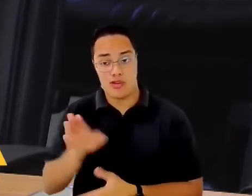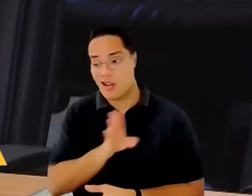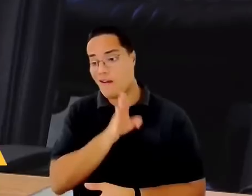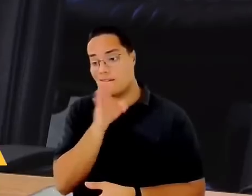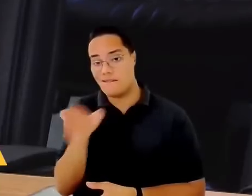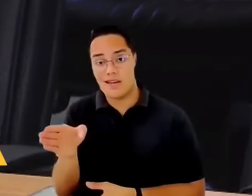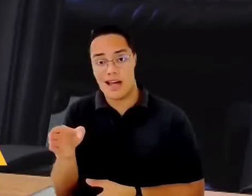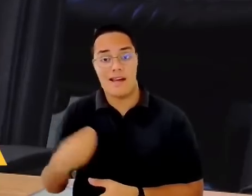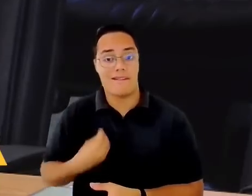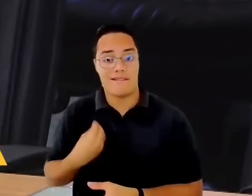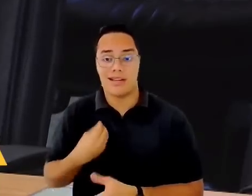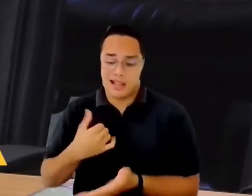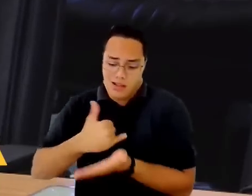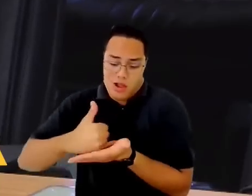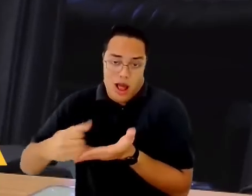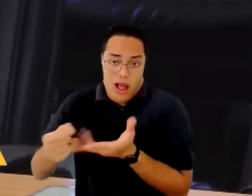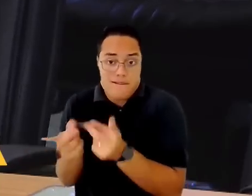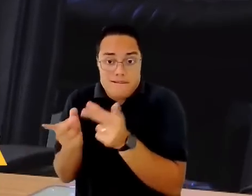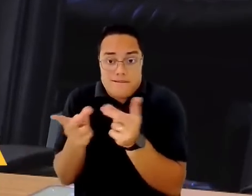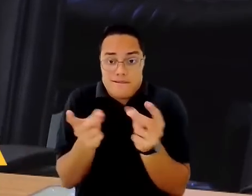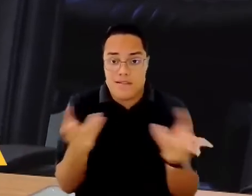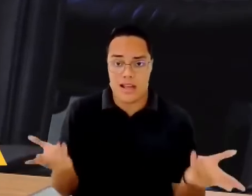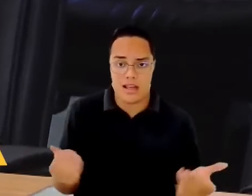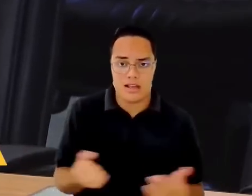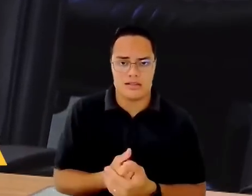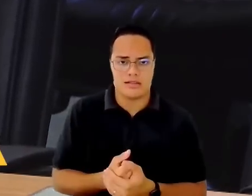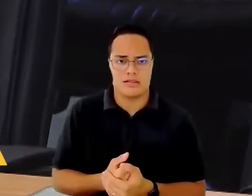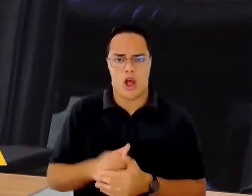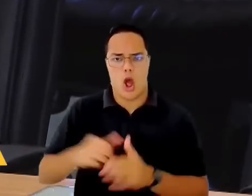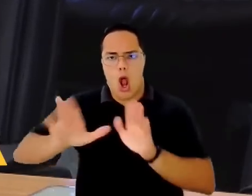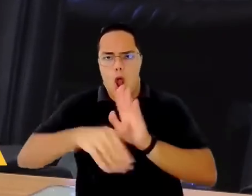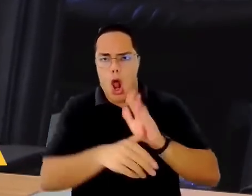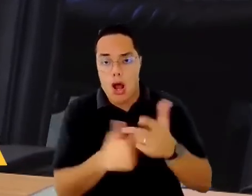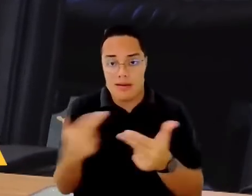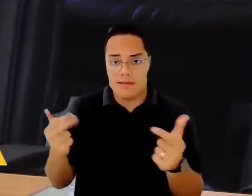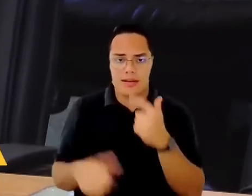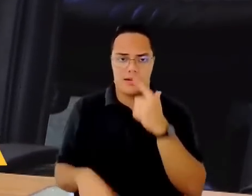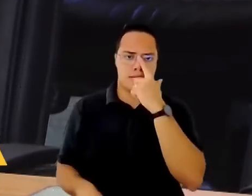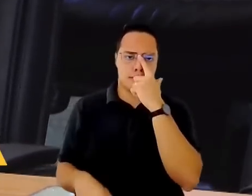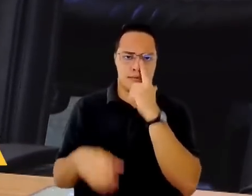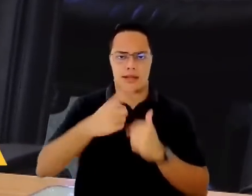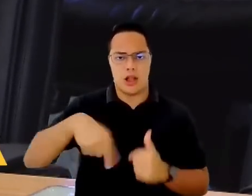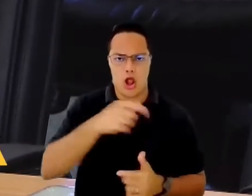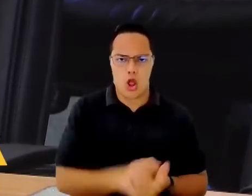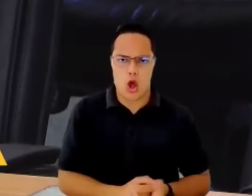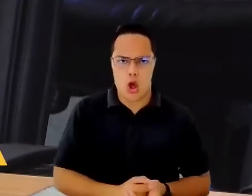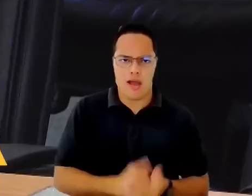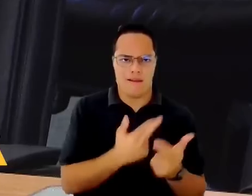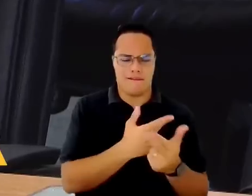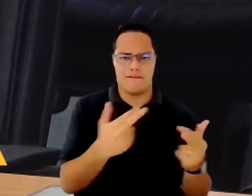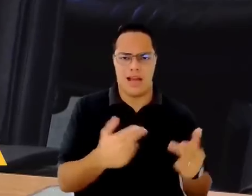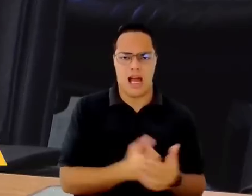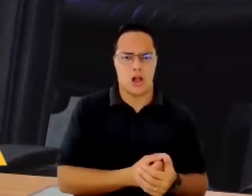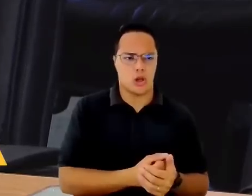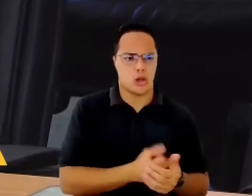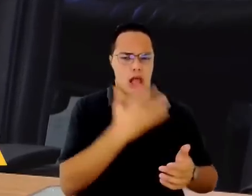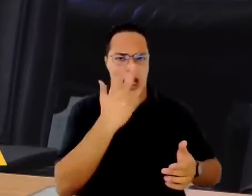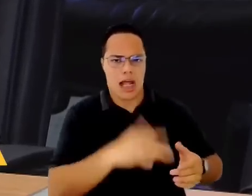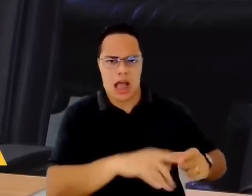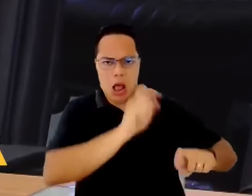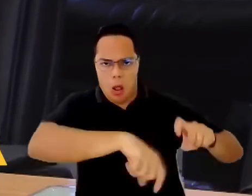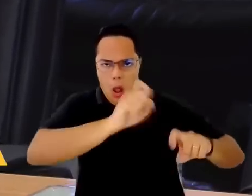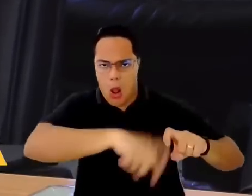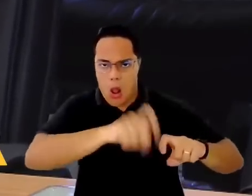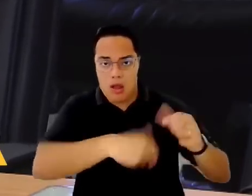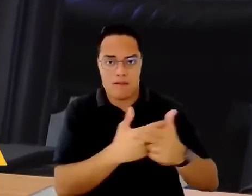e nós não podemos brincar com a exploração sexual e pedofilia que acontece nesse país e isso não